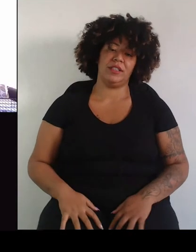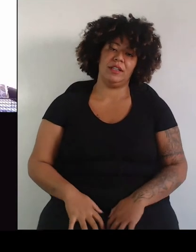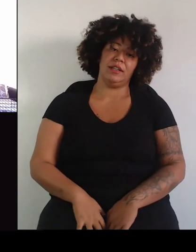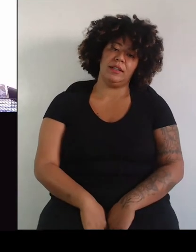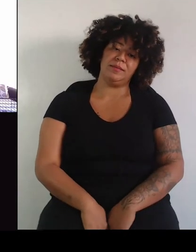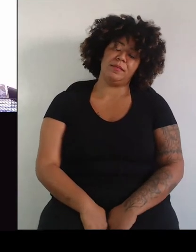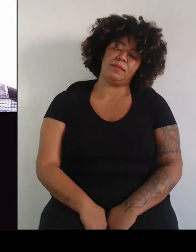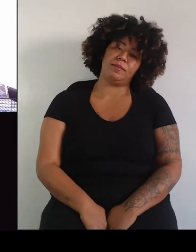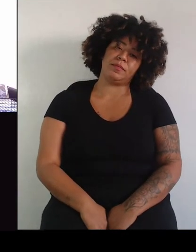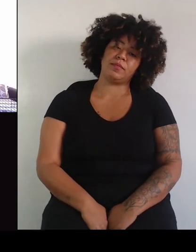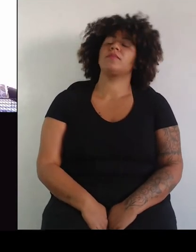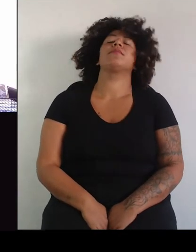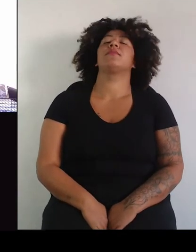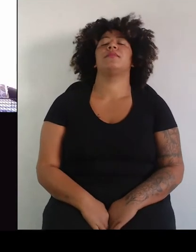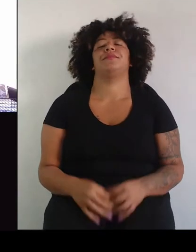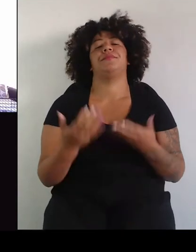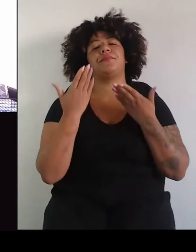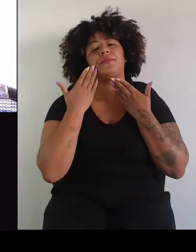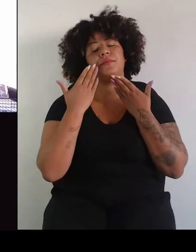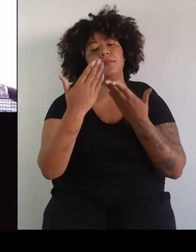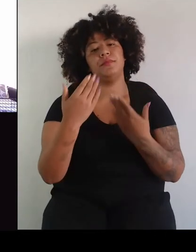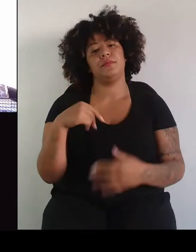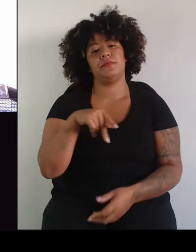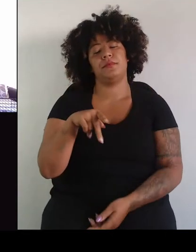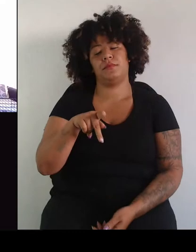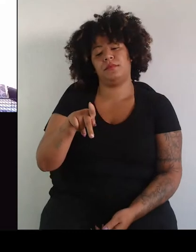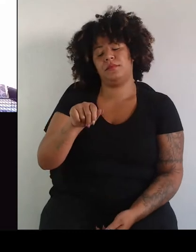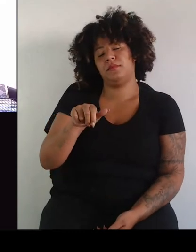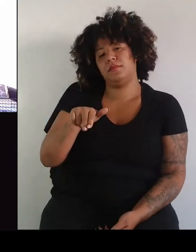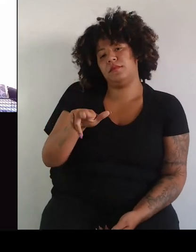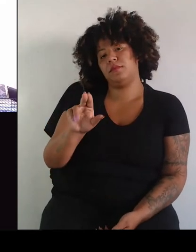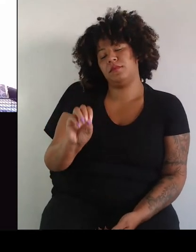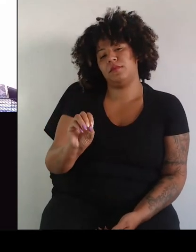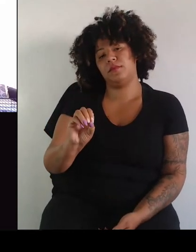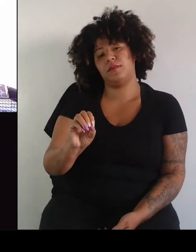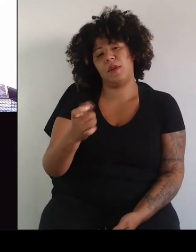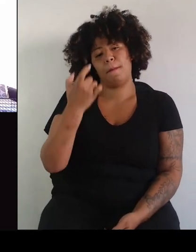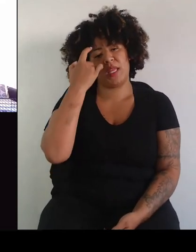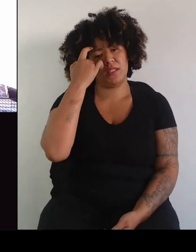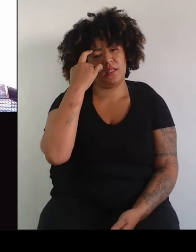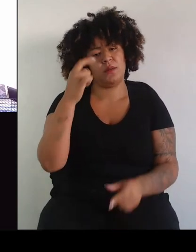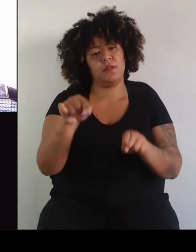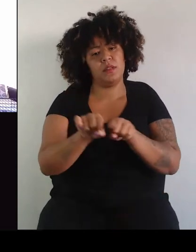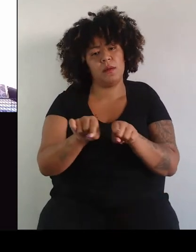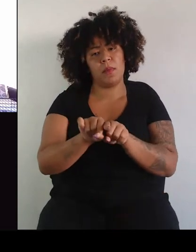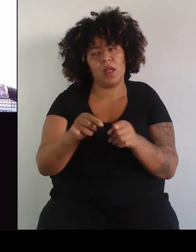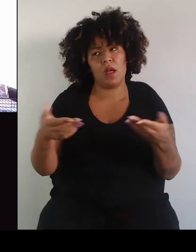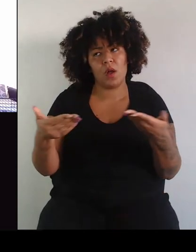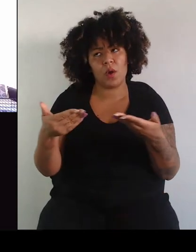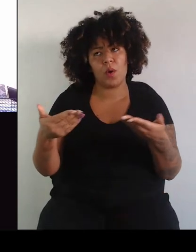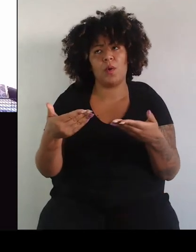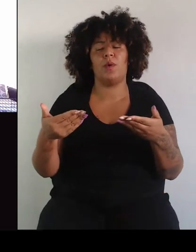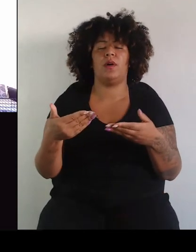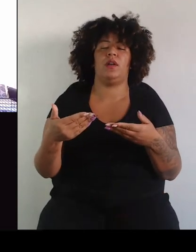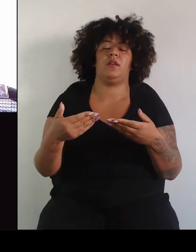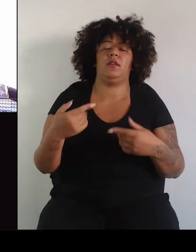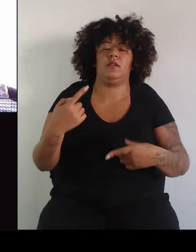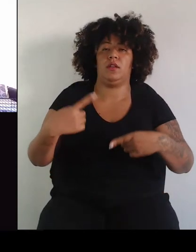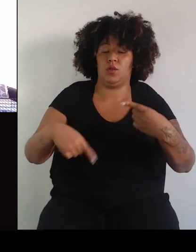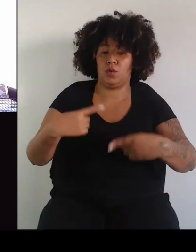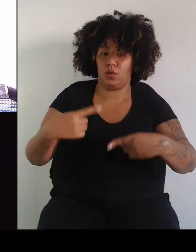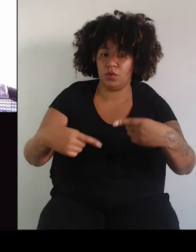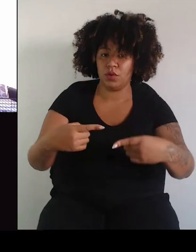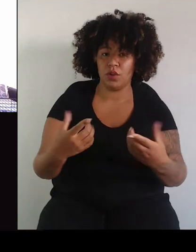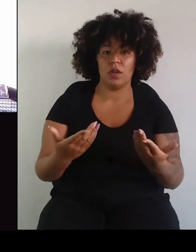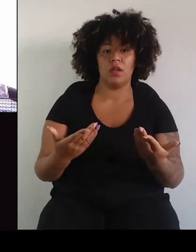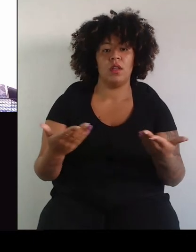Obrigado Professor Paulo é pensando ainda também então nessa linha né que a gente está discutindo aqui e aí eu